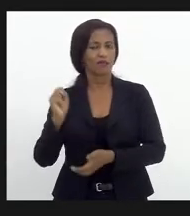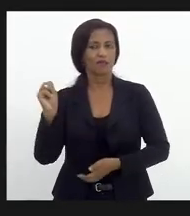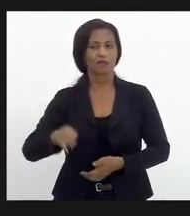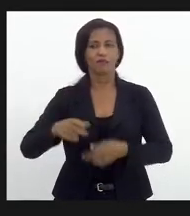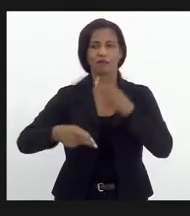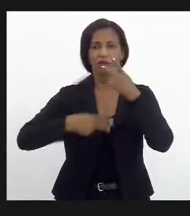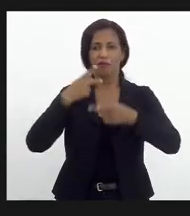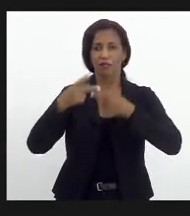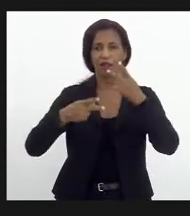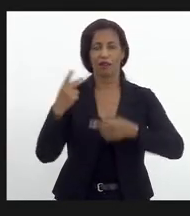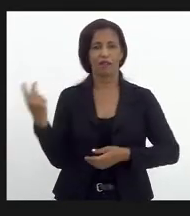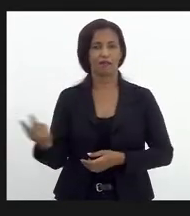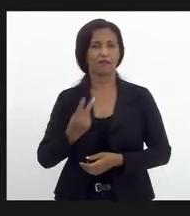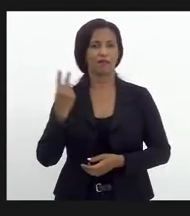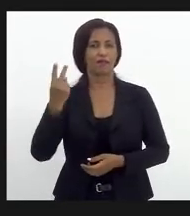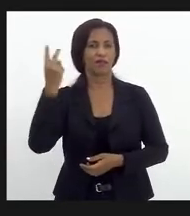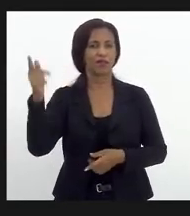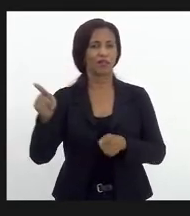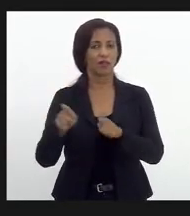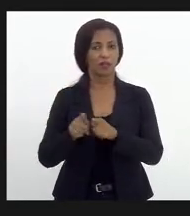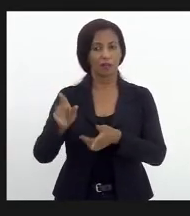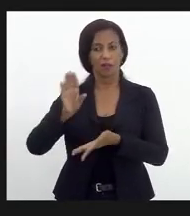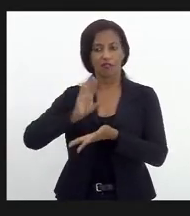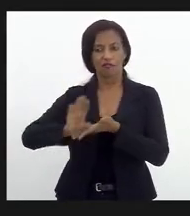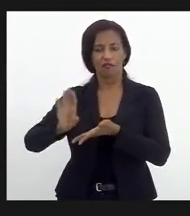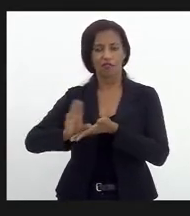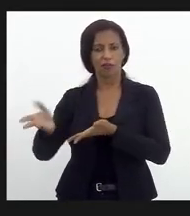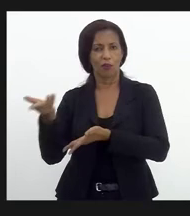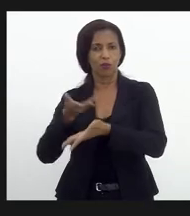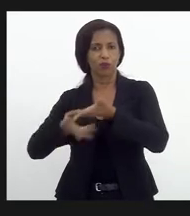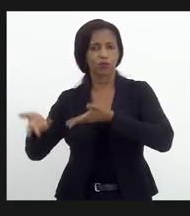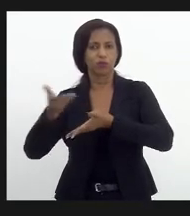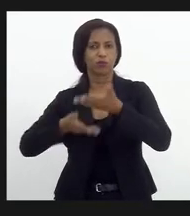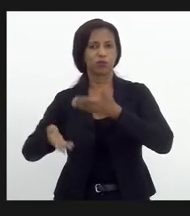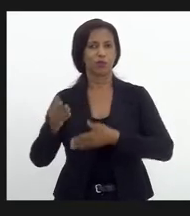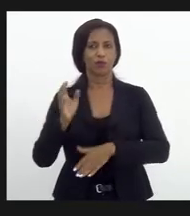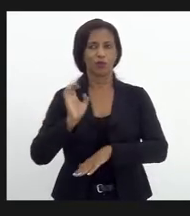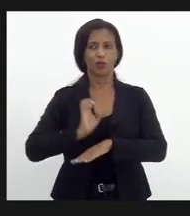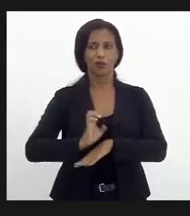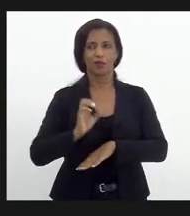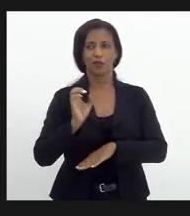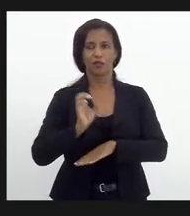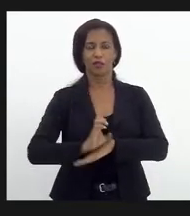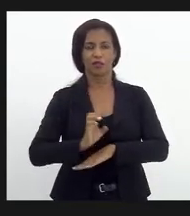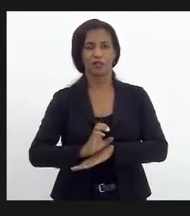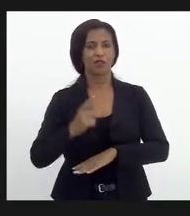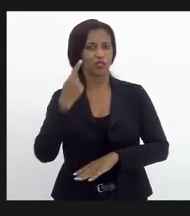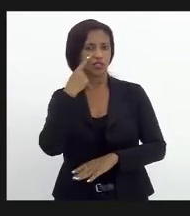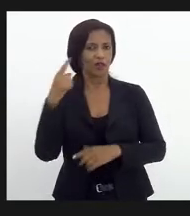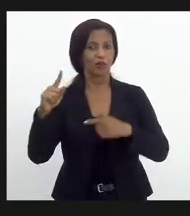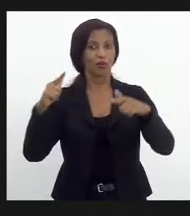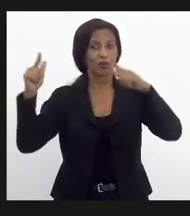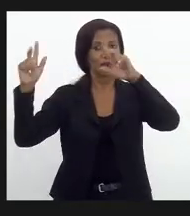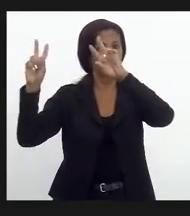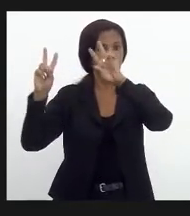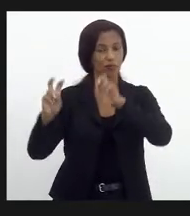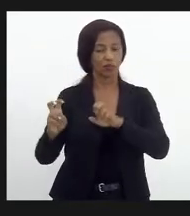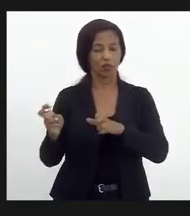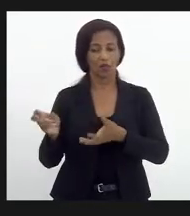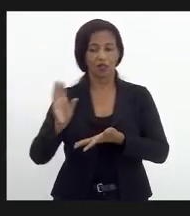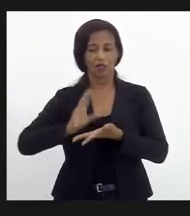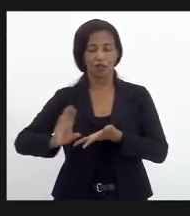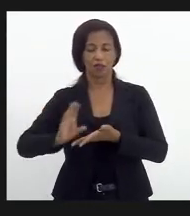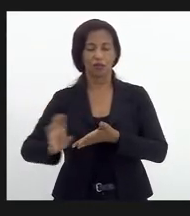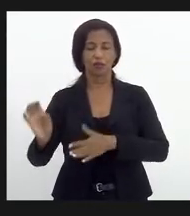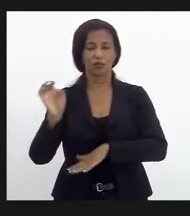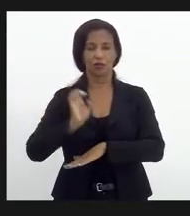falar em valorização e investimento na educação estadual. A gente já viu em outros tempos investimento no